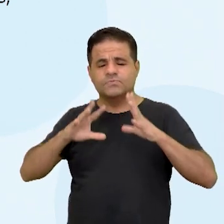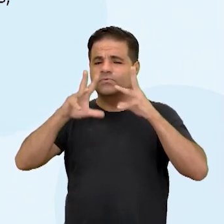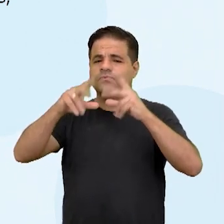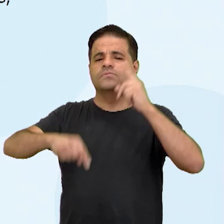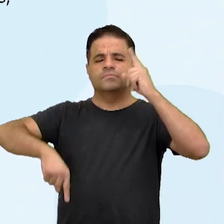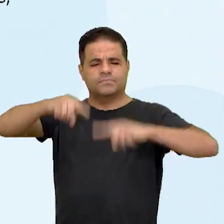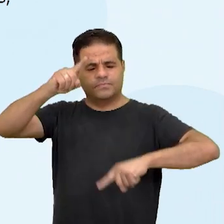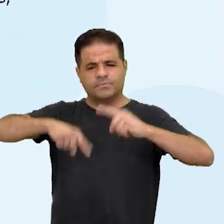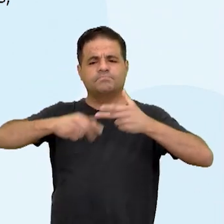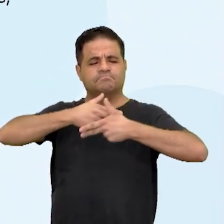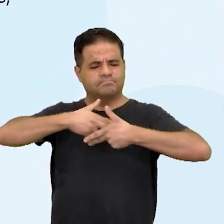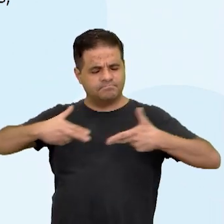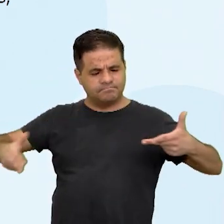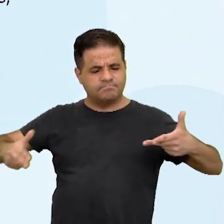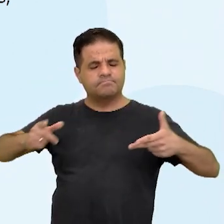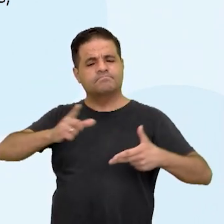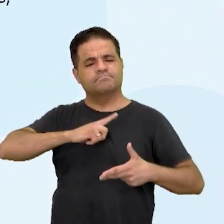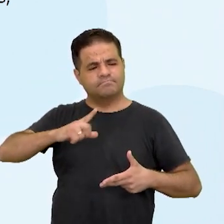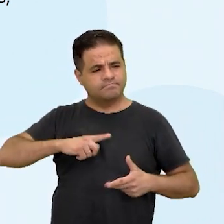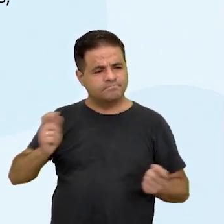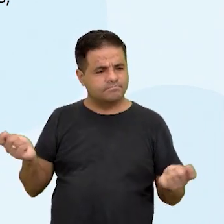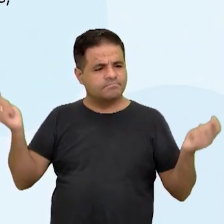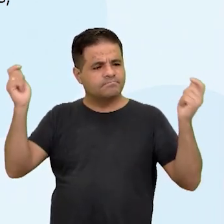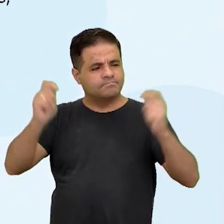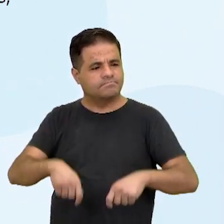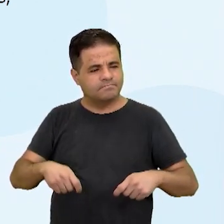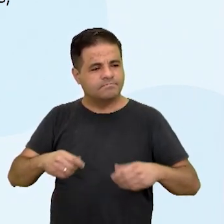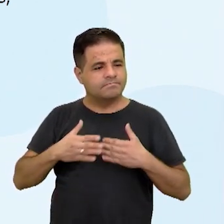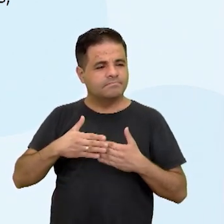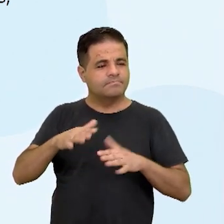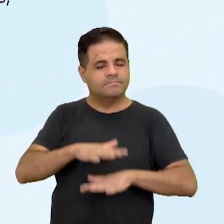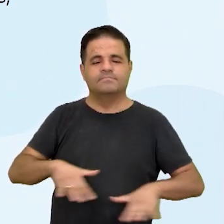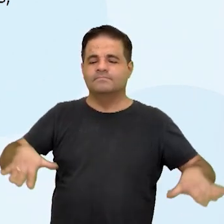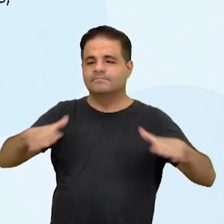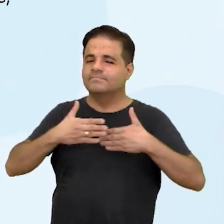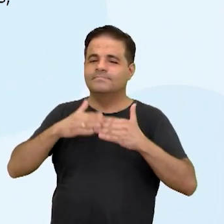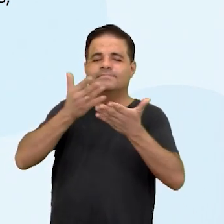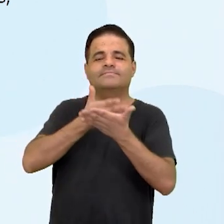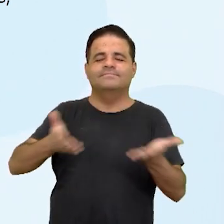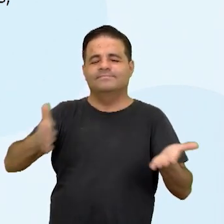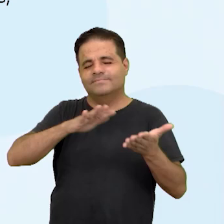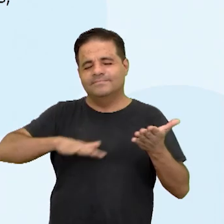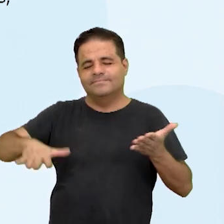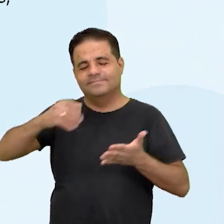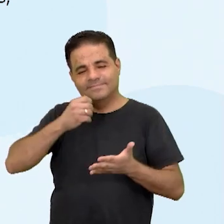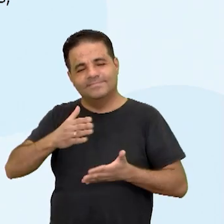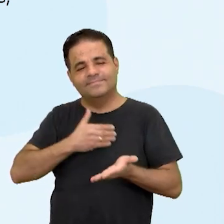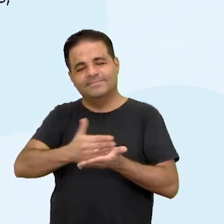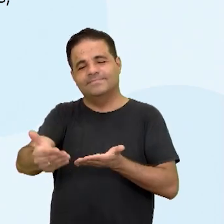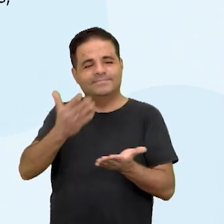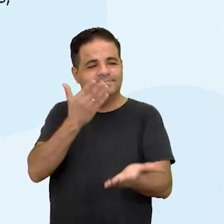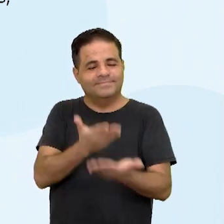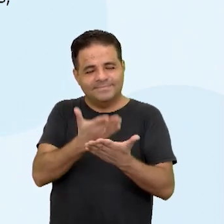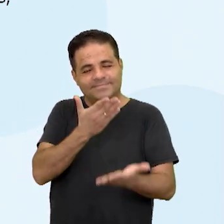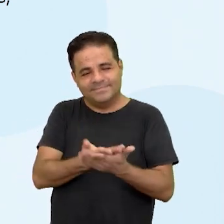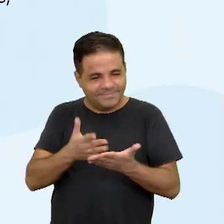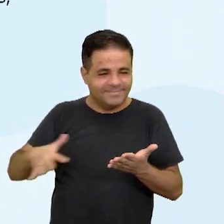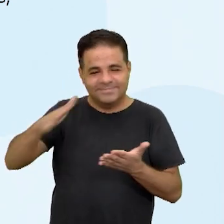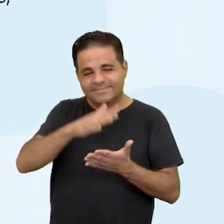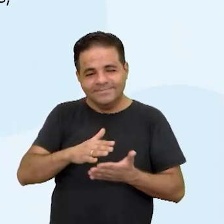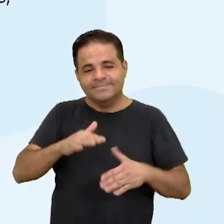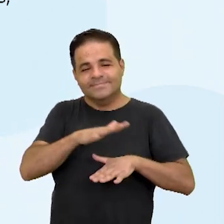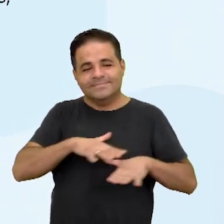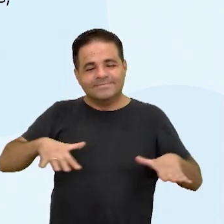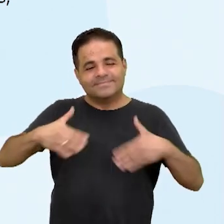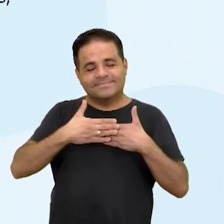da cultura de massa, nós temos a capacidade de formarmos aquilo que eu e o Thiago falamos bem no início da aula, que é a capacidade